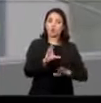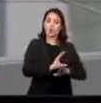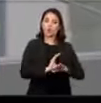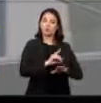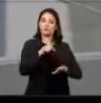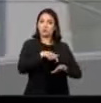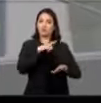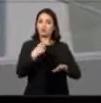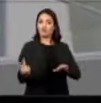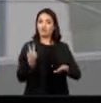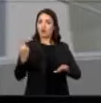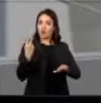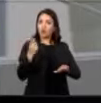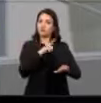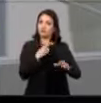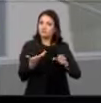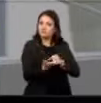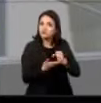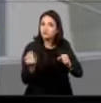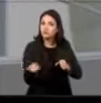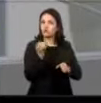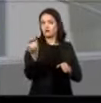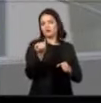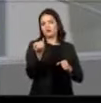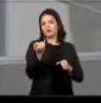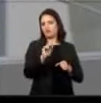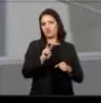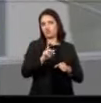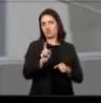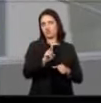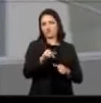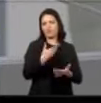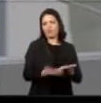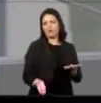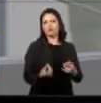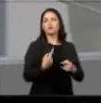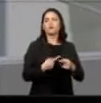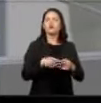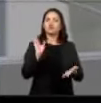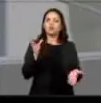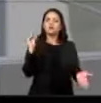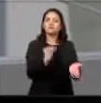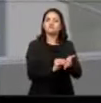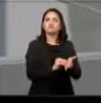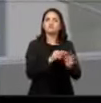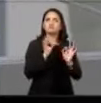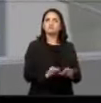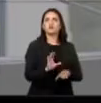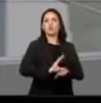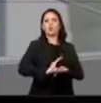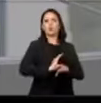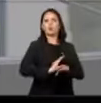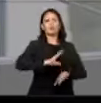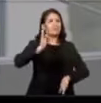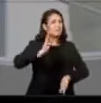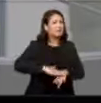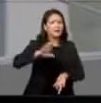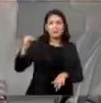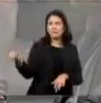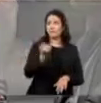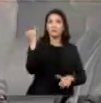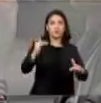princípios que não serão superados por quem quer que seja, porque estão escritos no mais democrático documento político da nossa